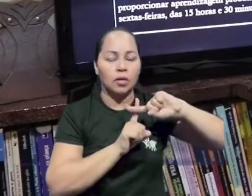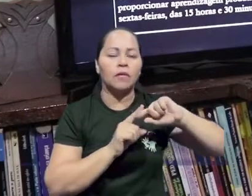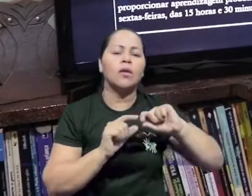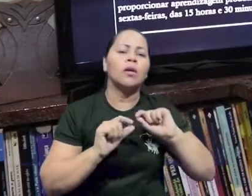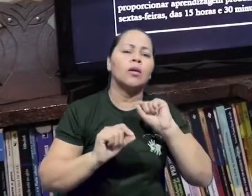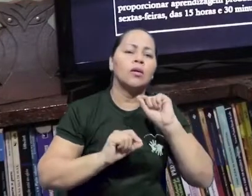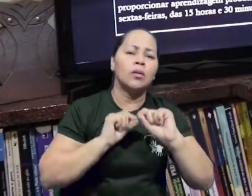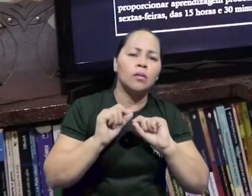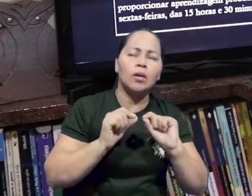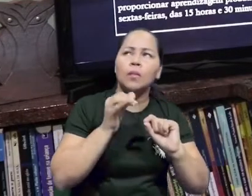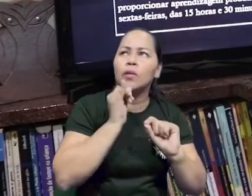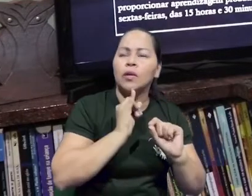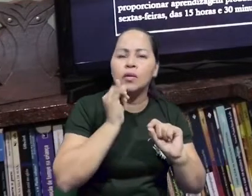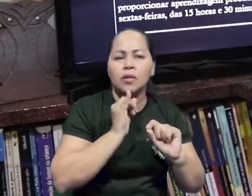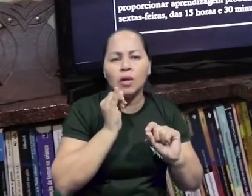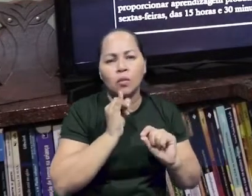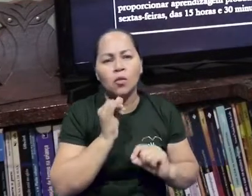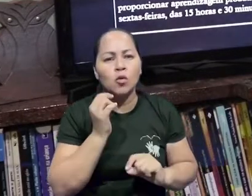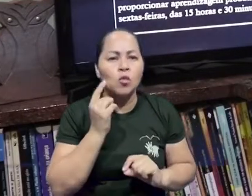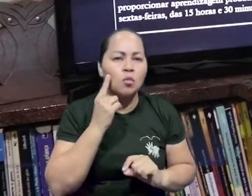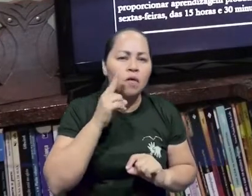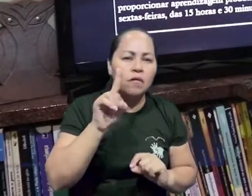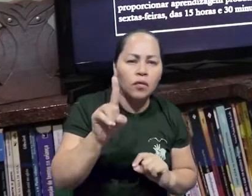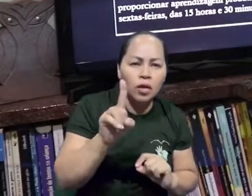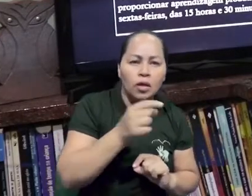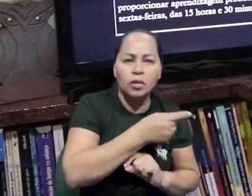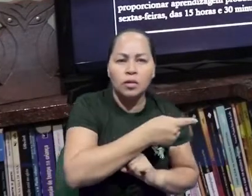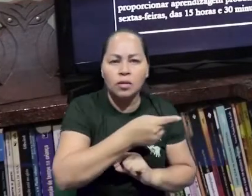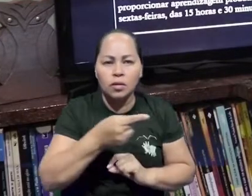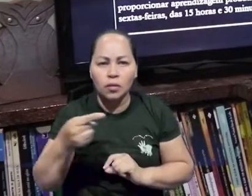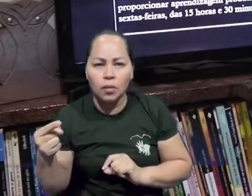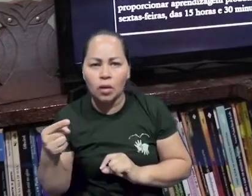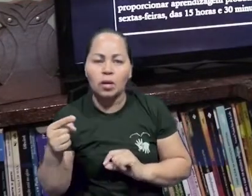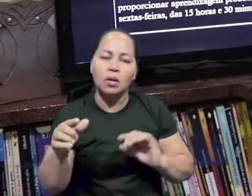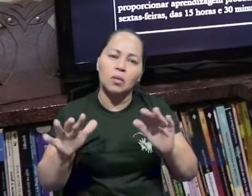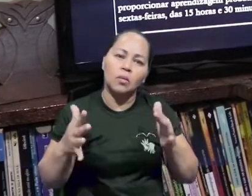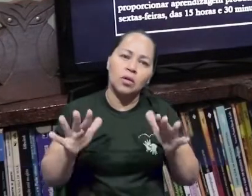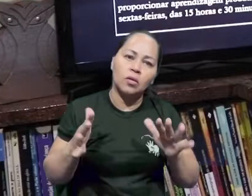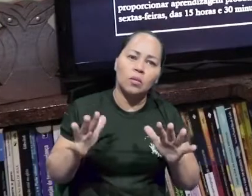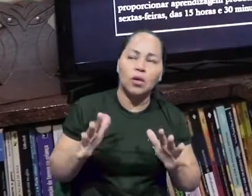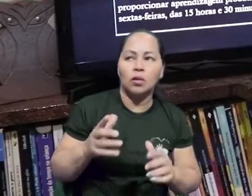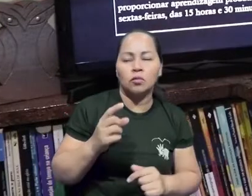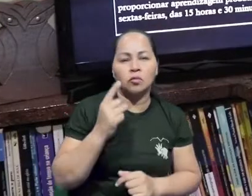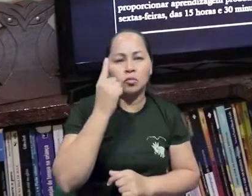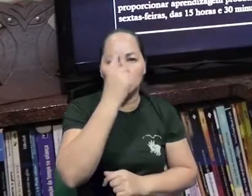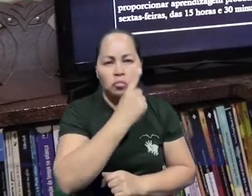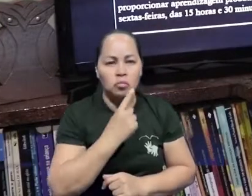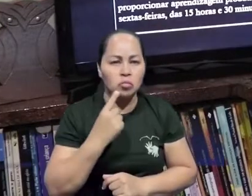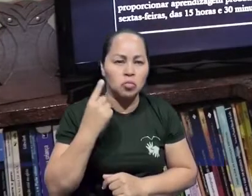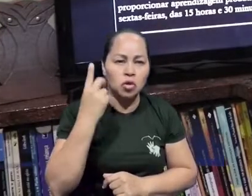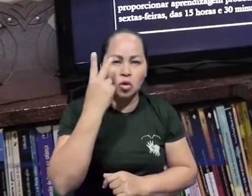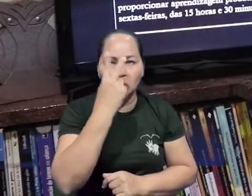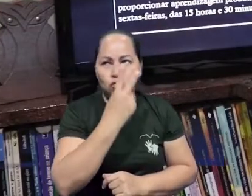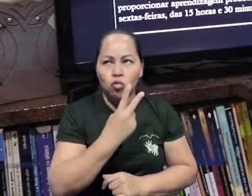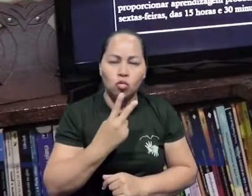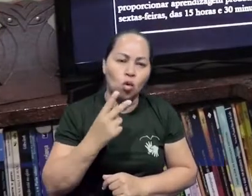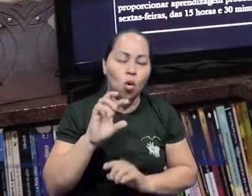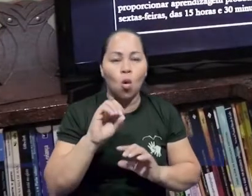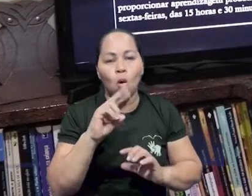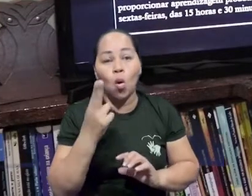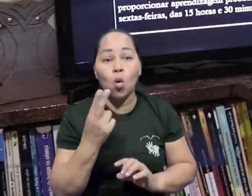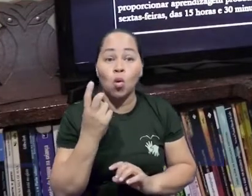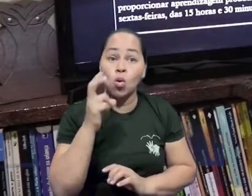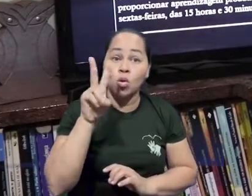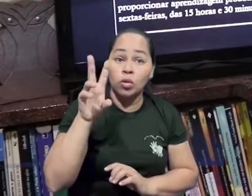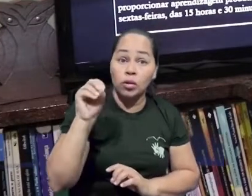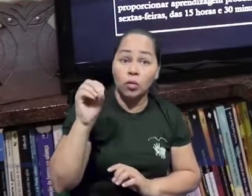por semana, em 3 horários seguidos, nas sextas-feiras, das 15 horas e 30 minutos às 18 horas, tá? São aulas de